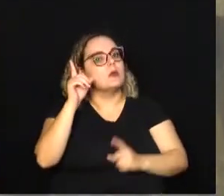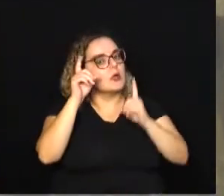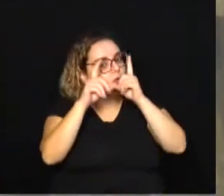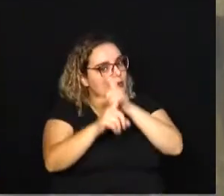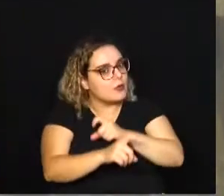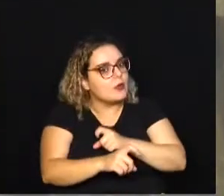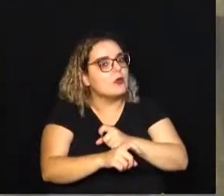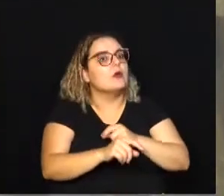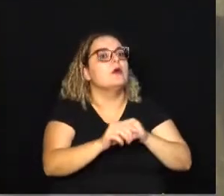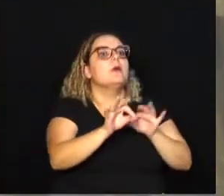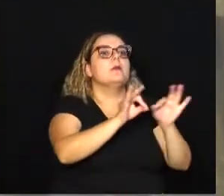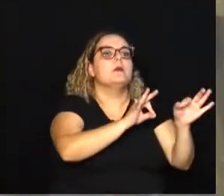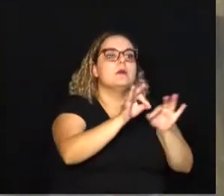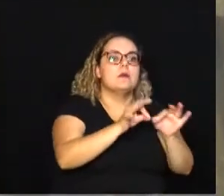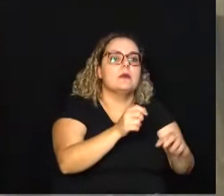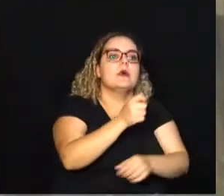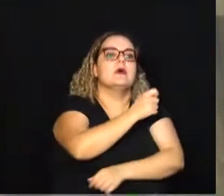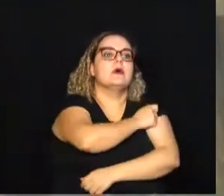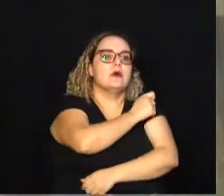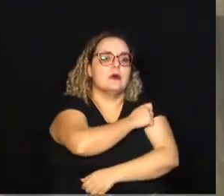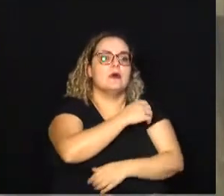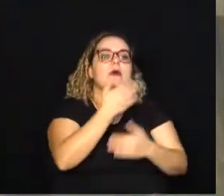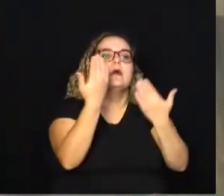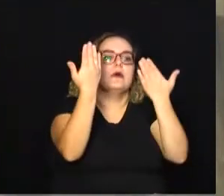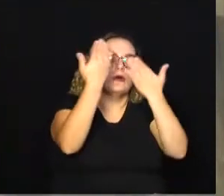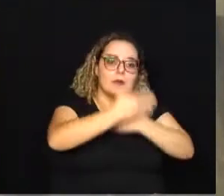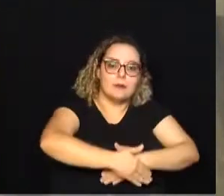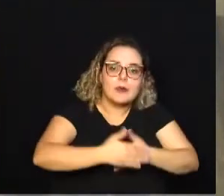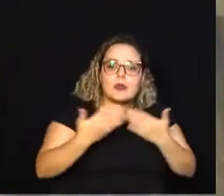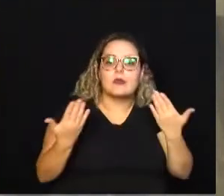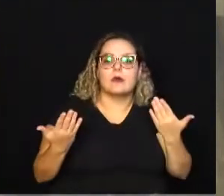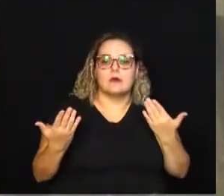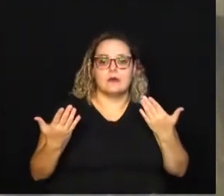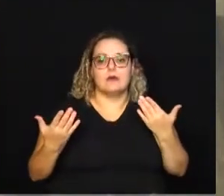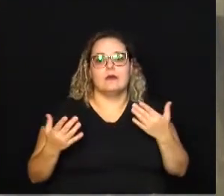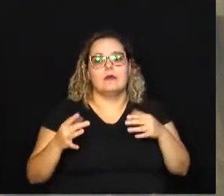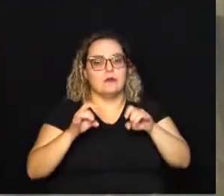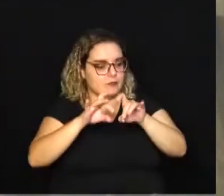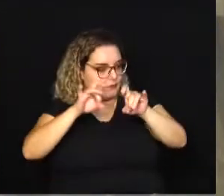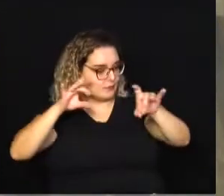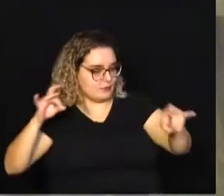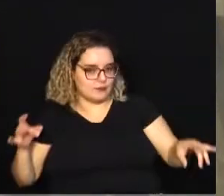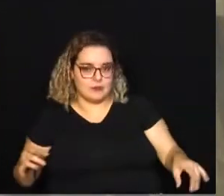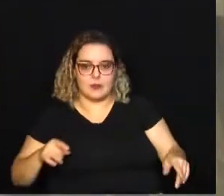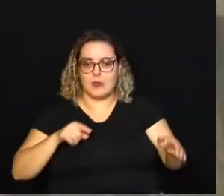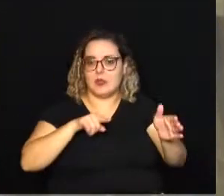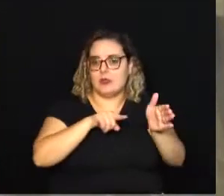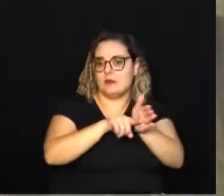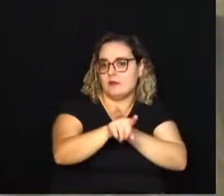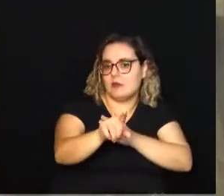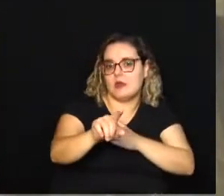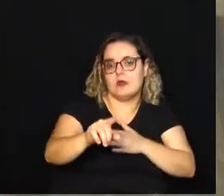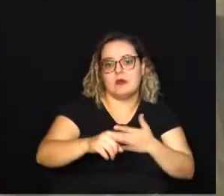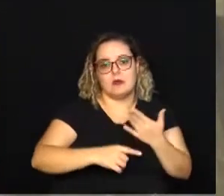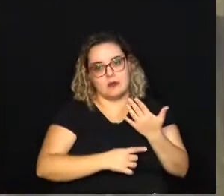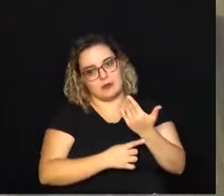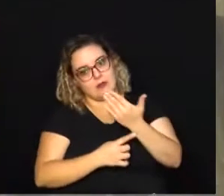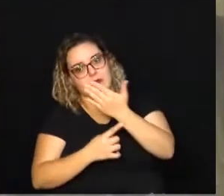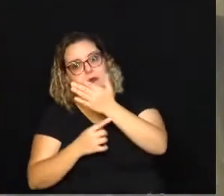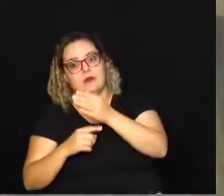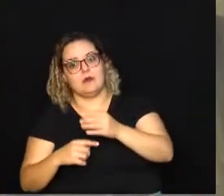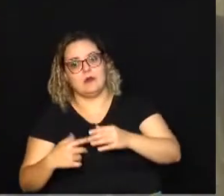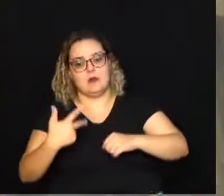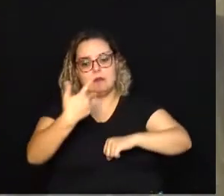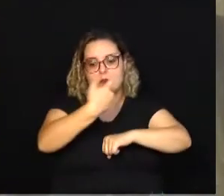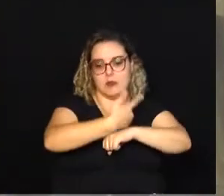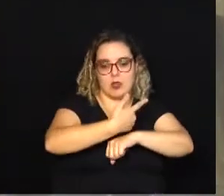corrigir prova. Trabalharam muito mais, né? Dar aula online e fazer perguntas sobre tecnologia e posição de câmera e quem está